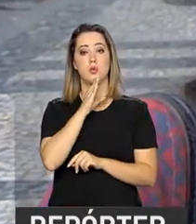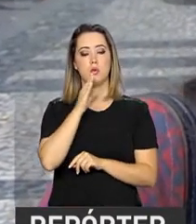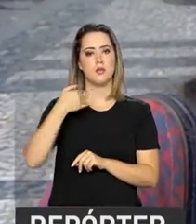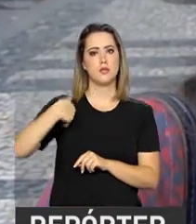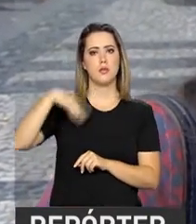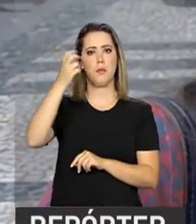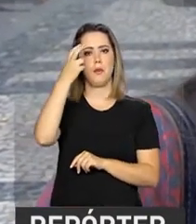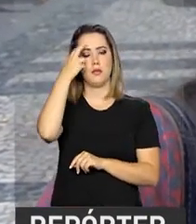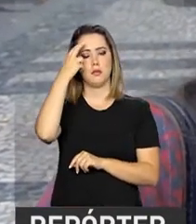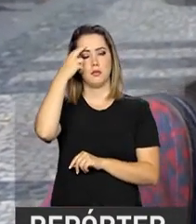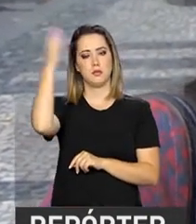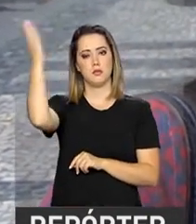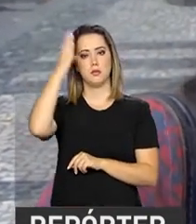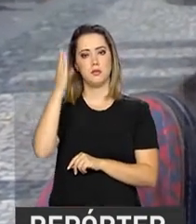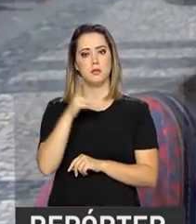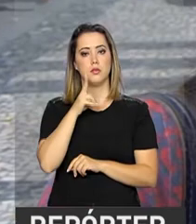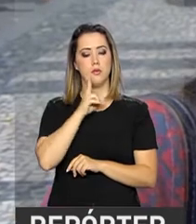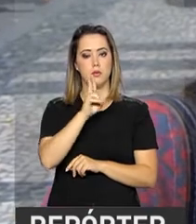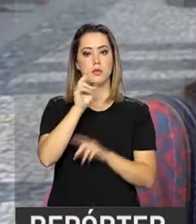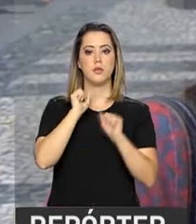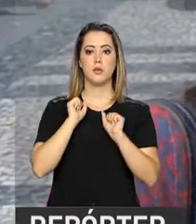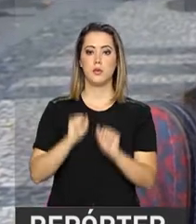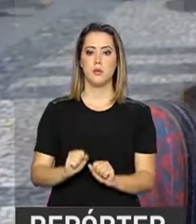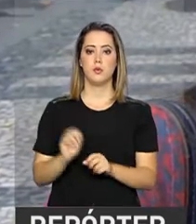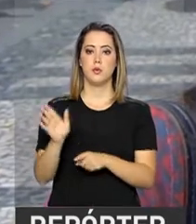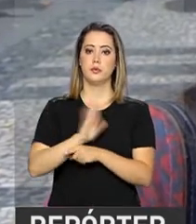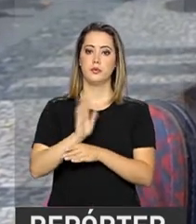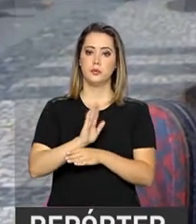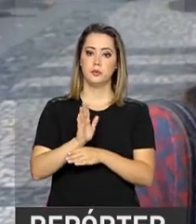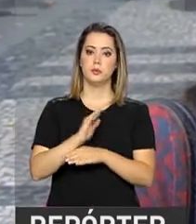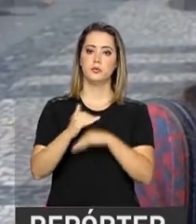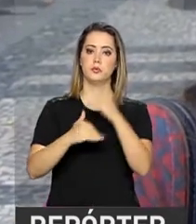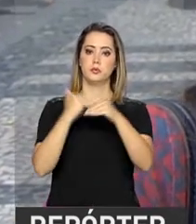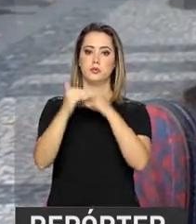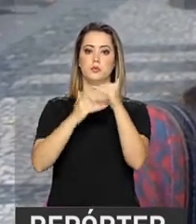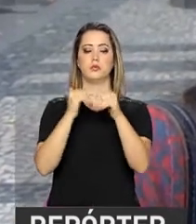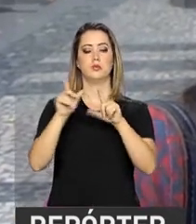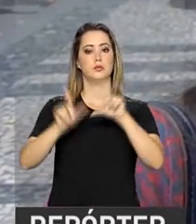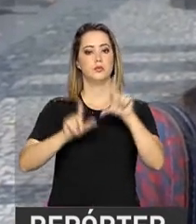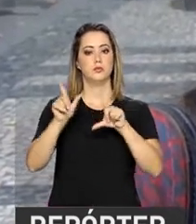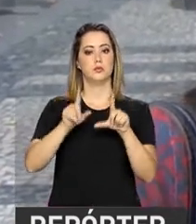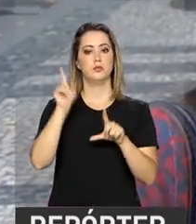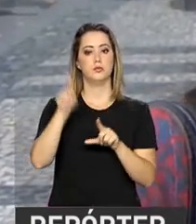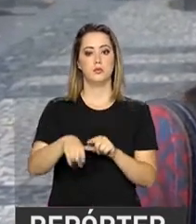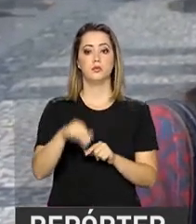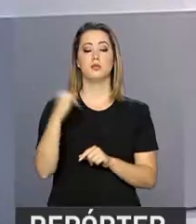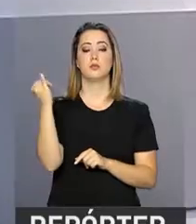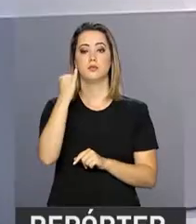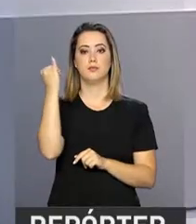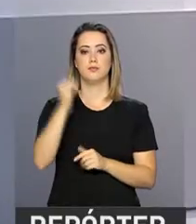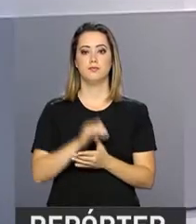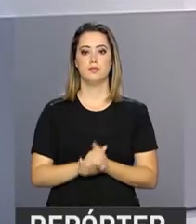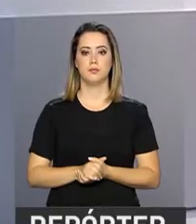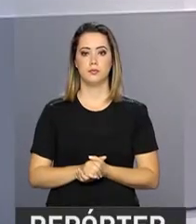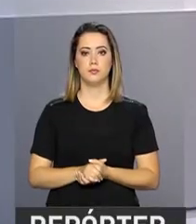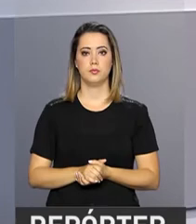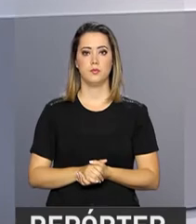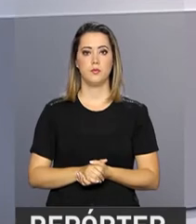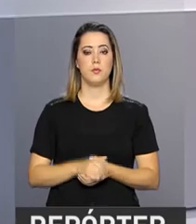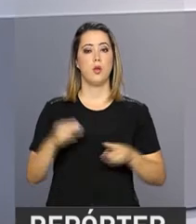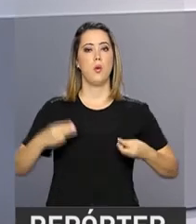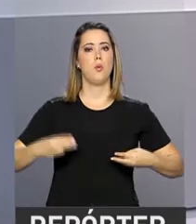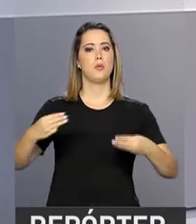tem potencial para fazer cinema e crescer na televisão, então acho importante. O